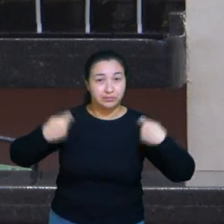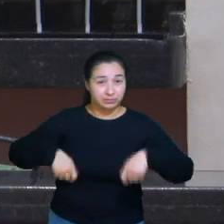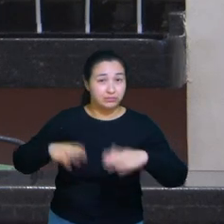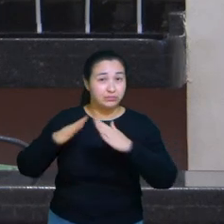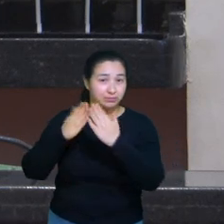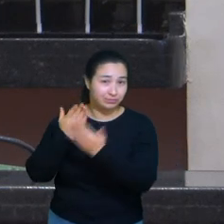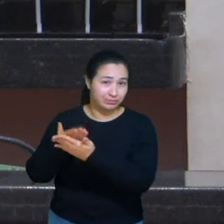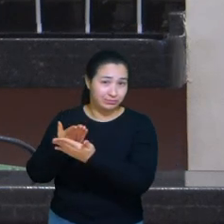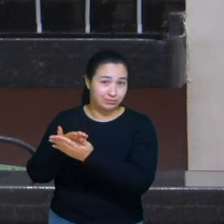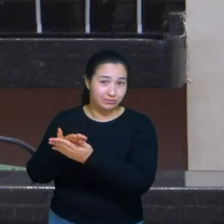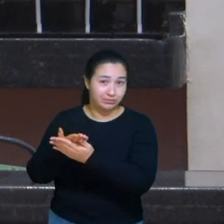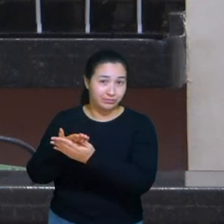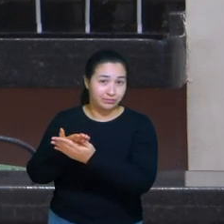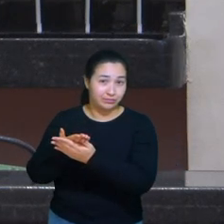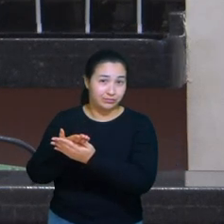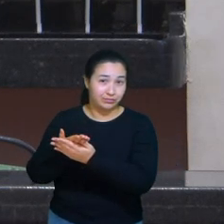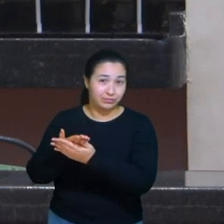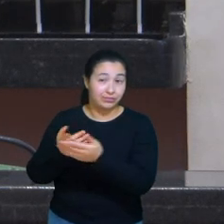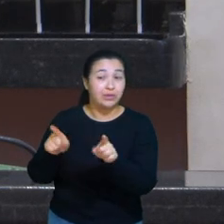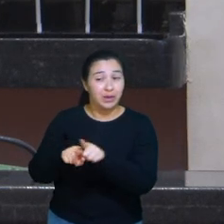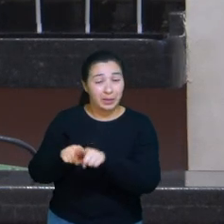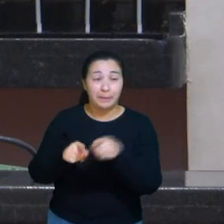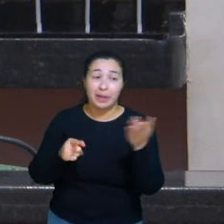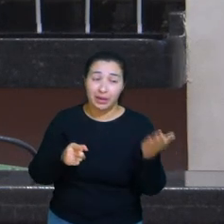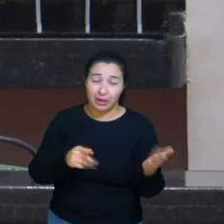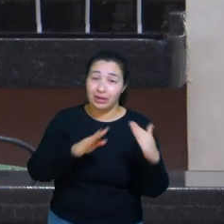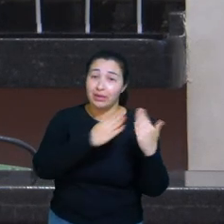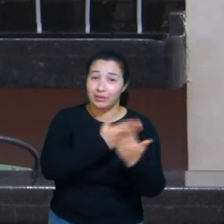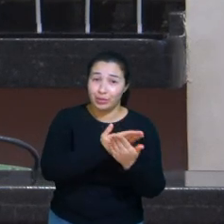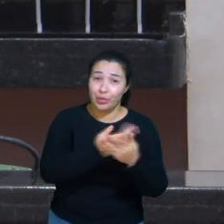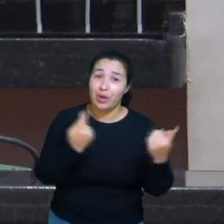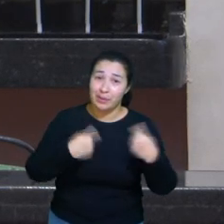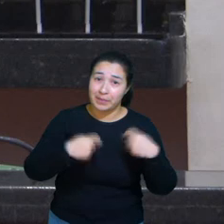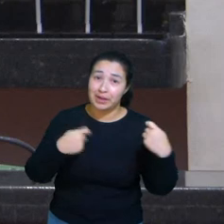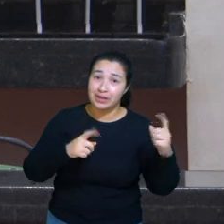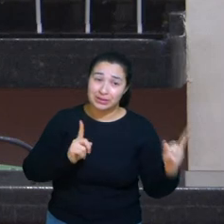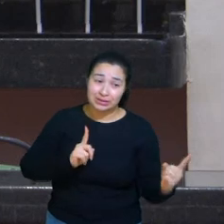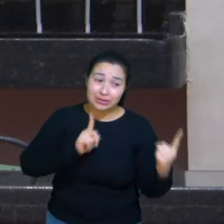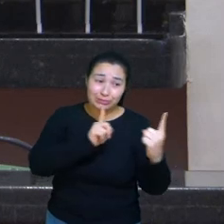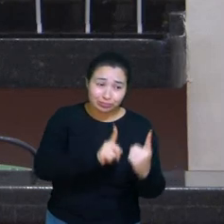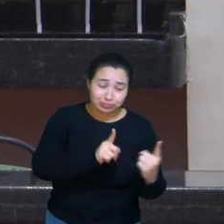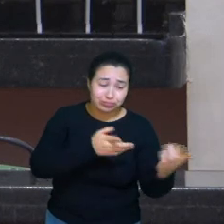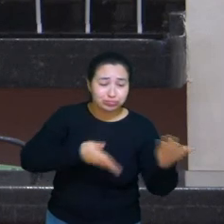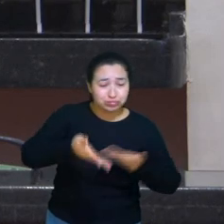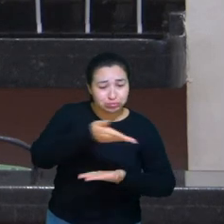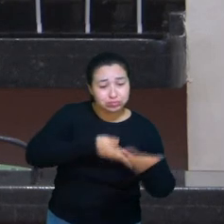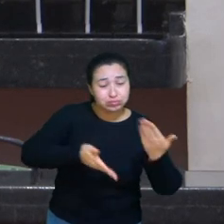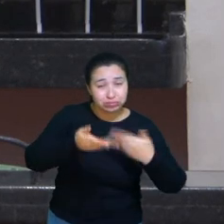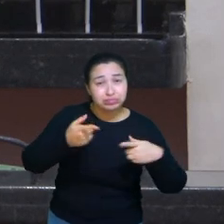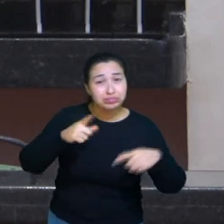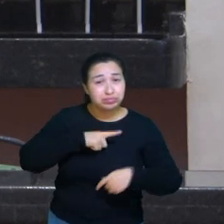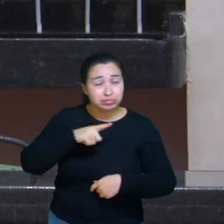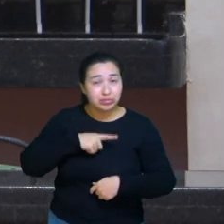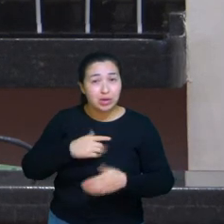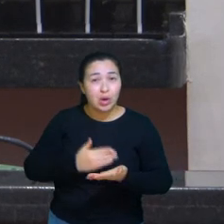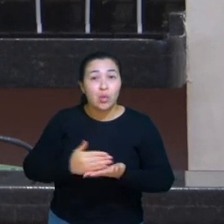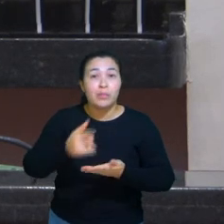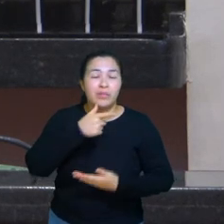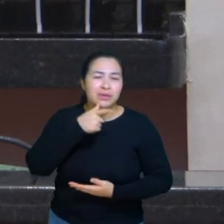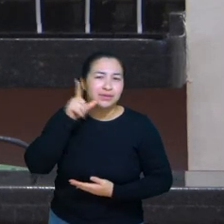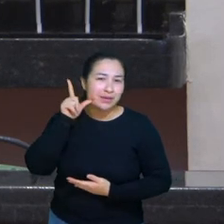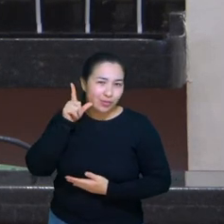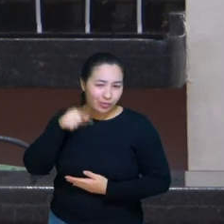escola precisa da gente então isso acho que tá muito claro desde que nós iniciamos ontem essa Esse seminário